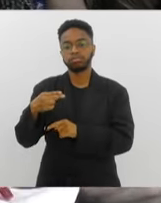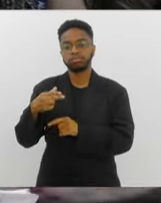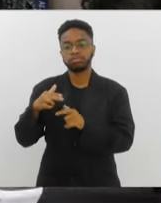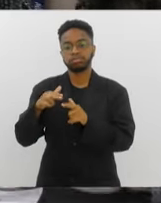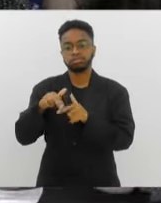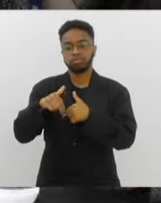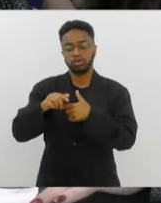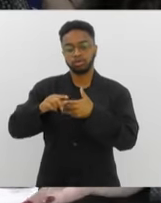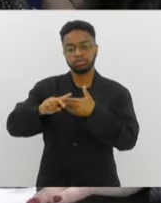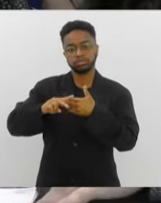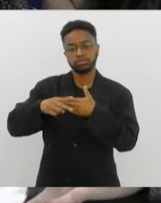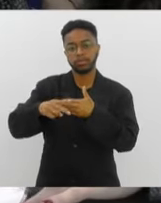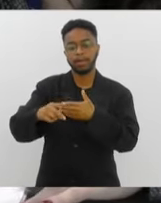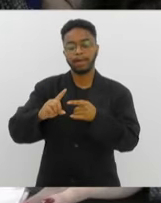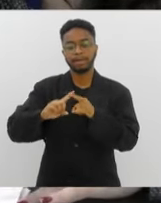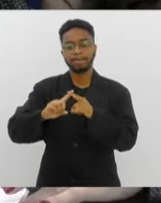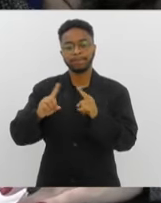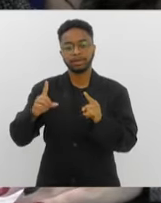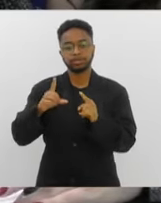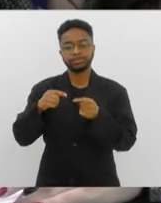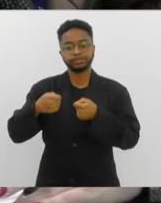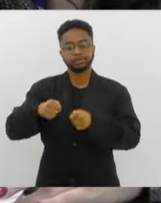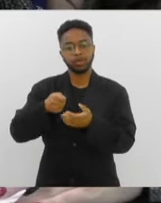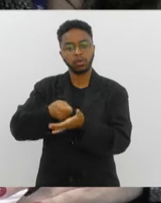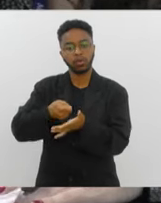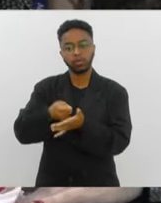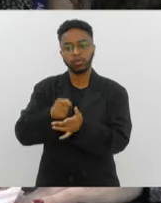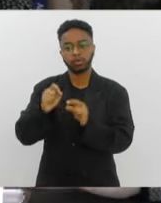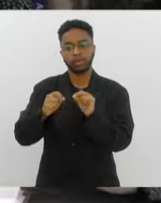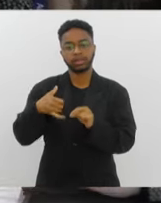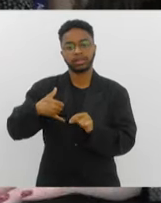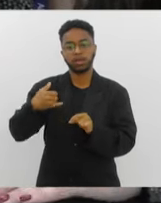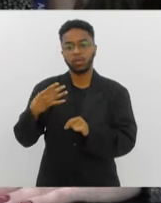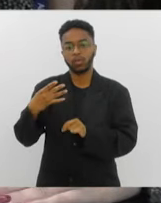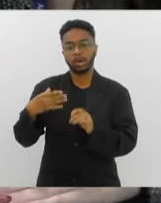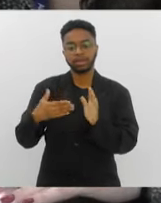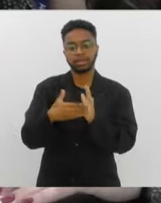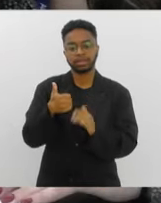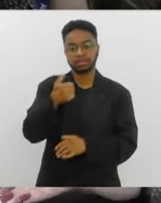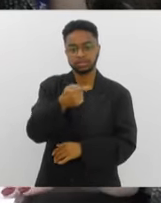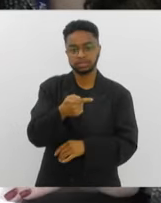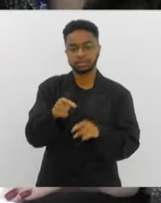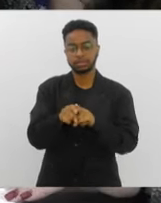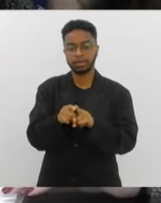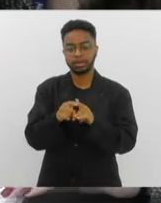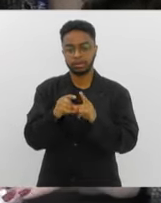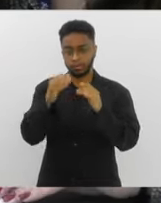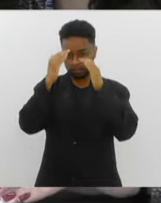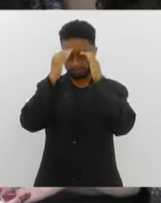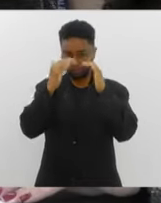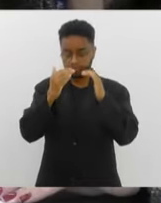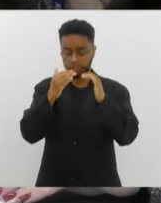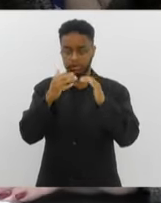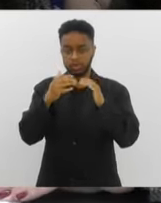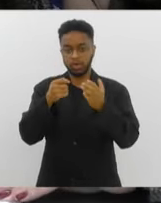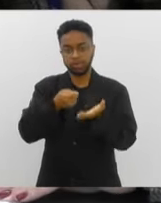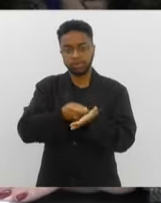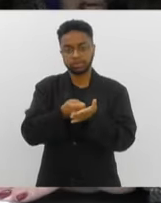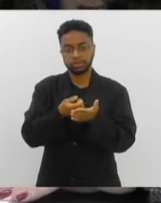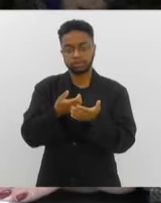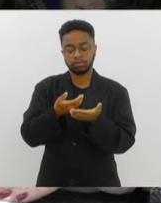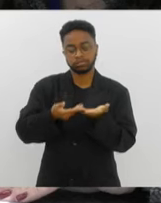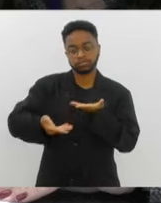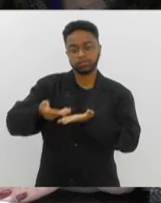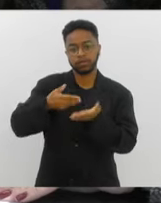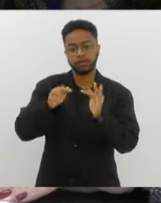desde que se cumpra a obrigatoriedade de 4 a 17 anos e respeite o dever solidário família-Estado. Bom, então